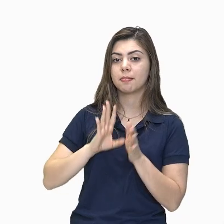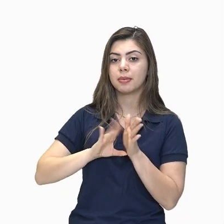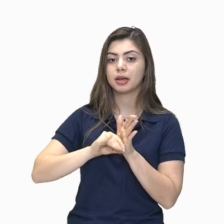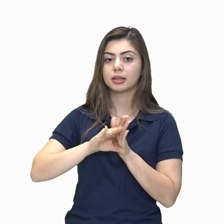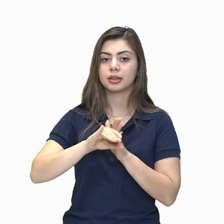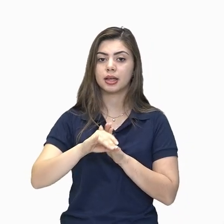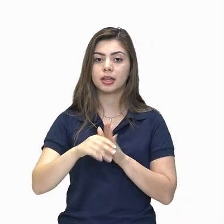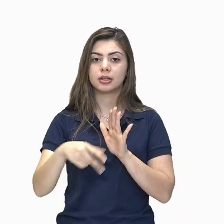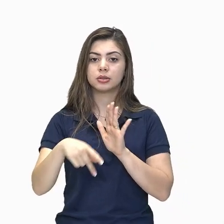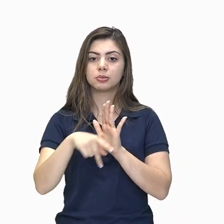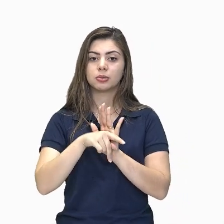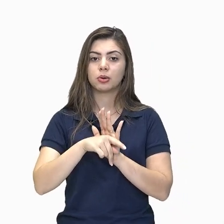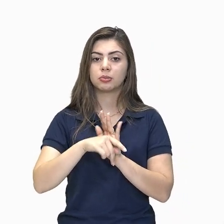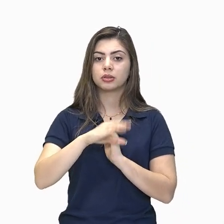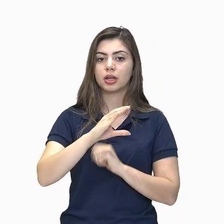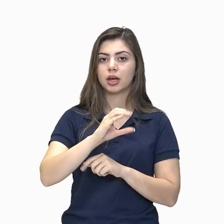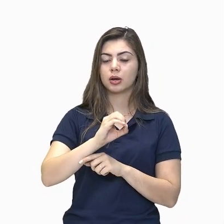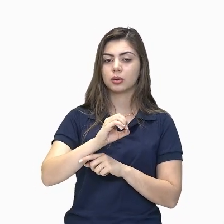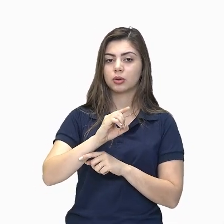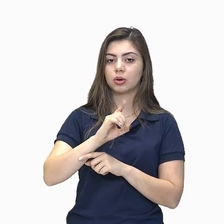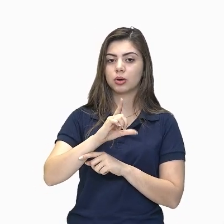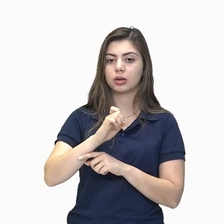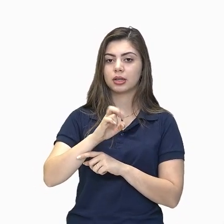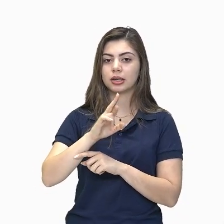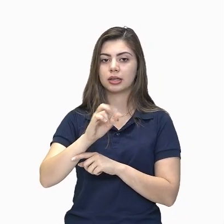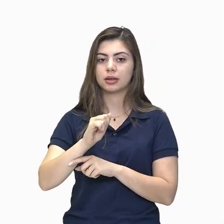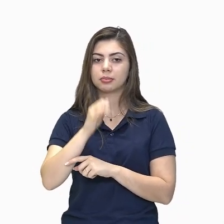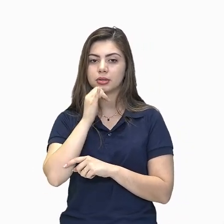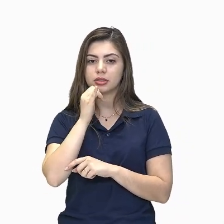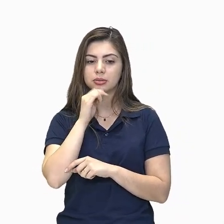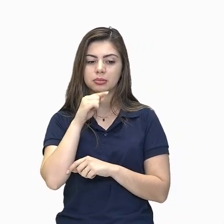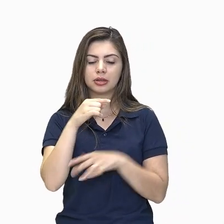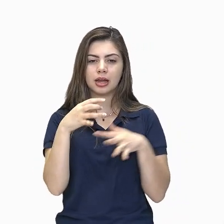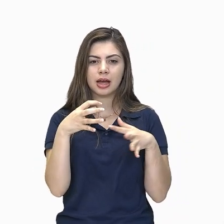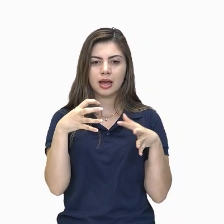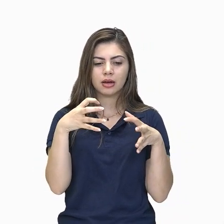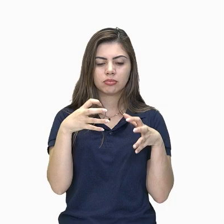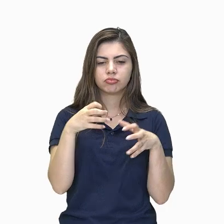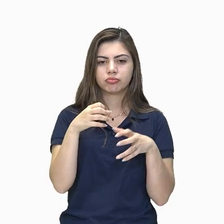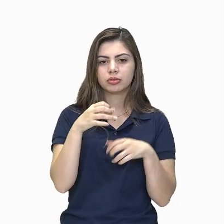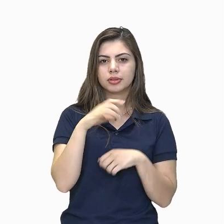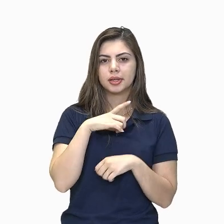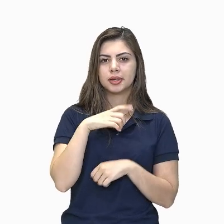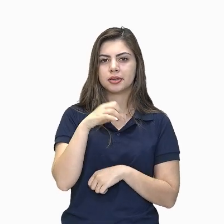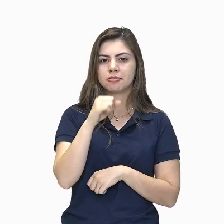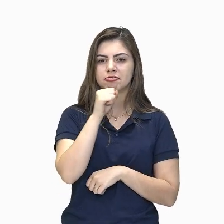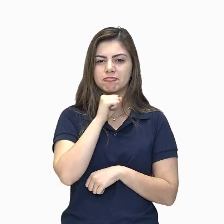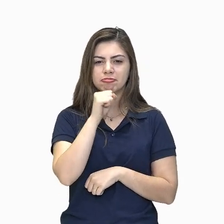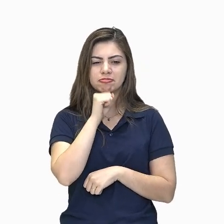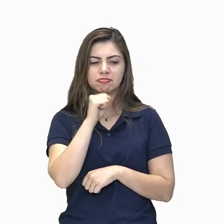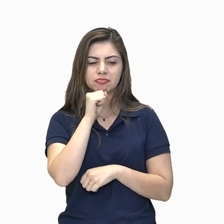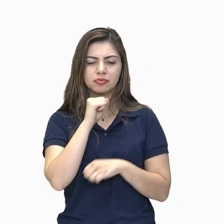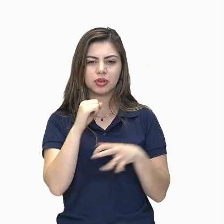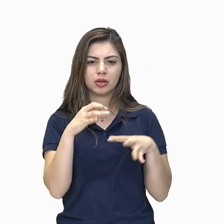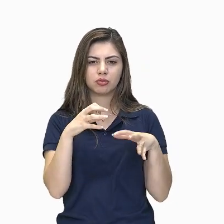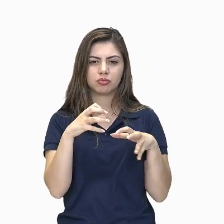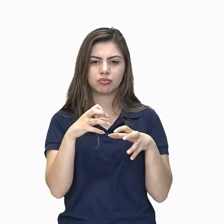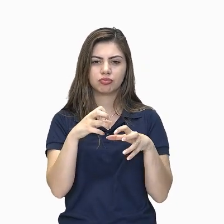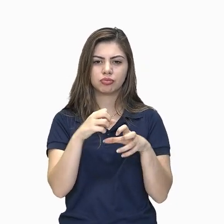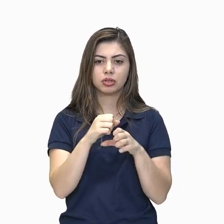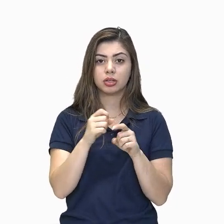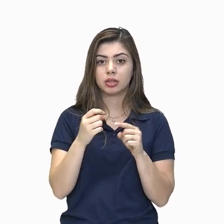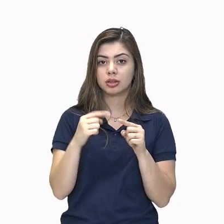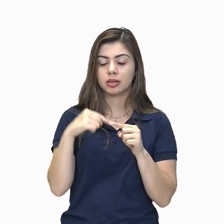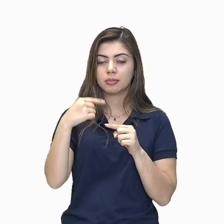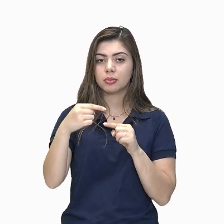essas culturas de bactérias elas eram envelhecidas e expostas ao ar por um certo tempo, as bactérias